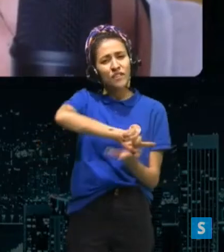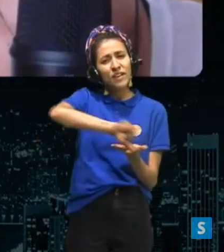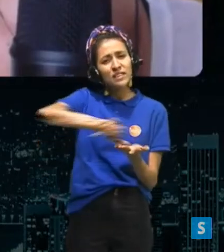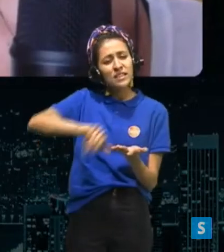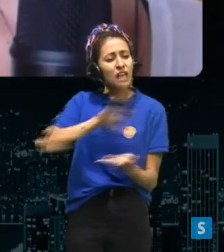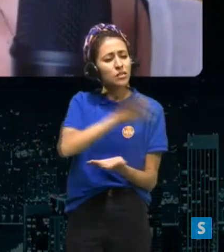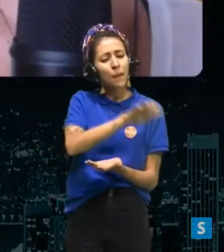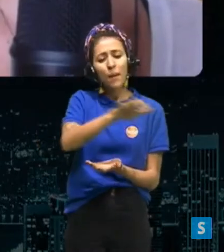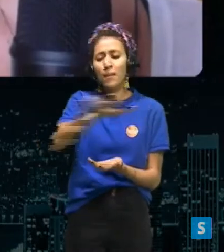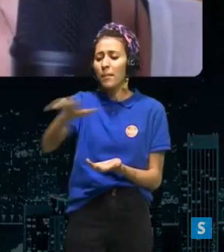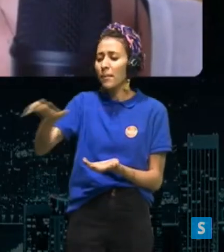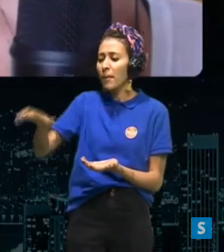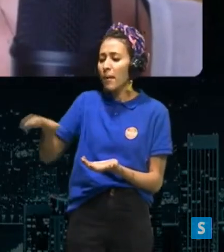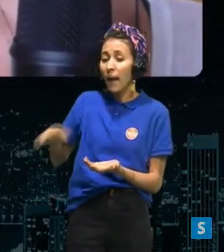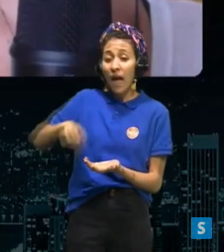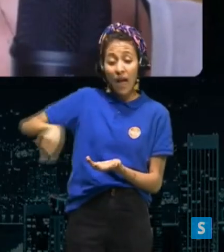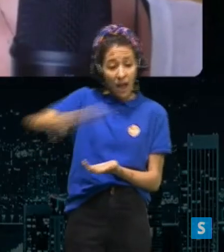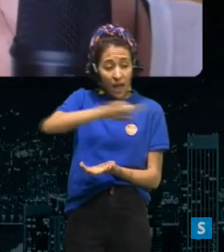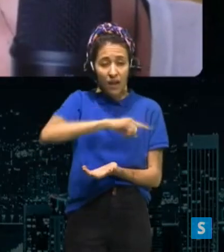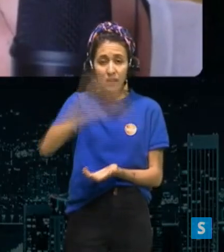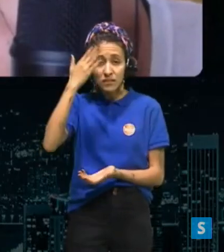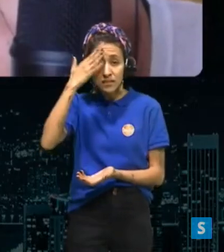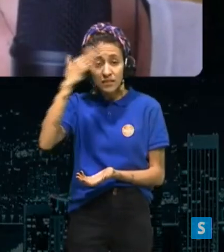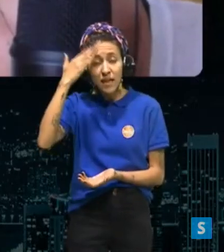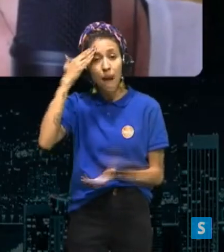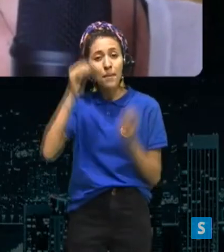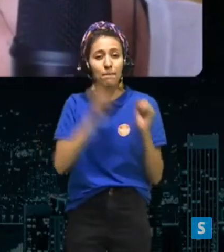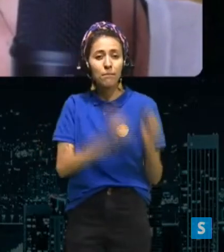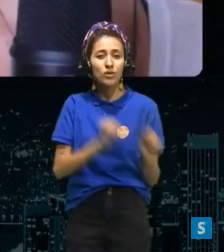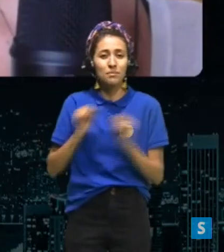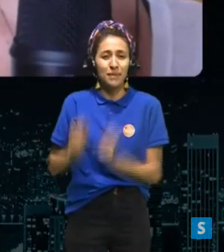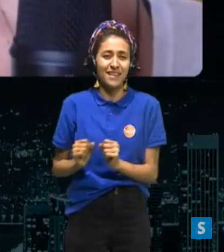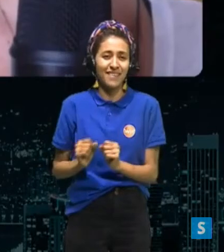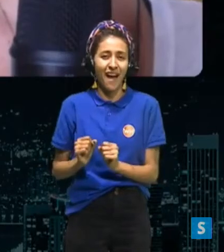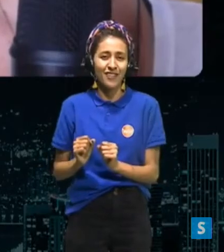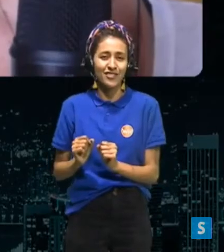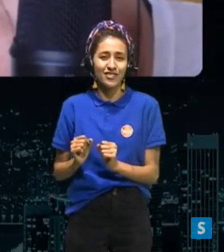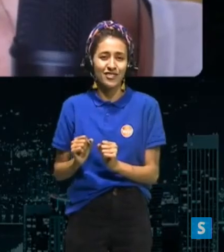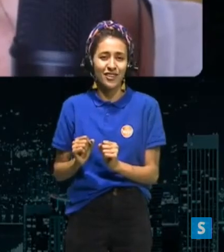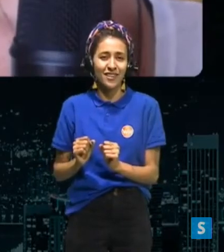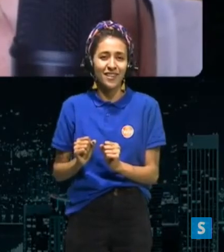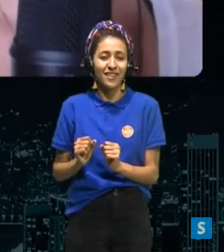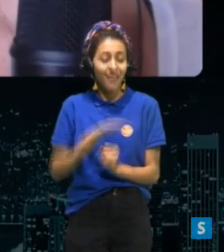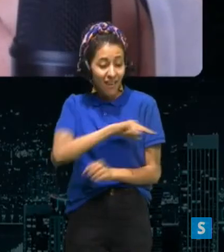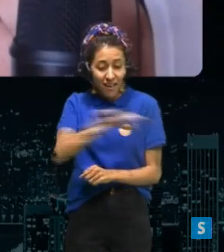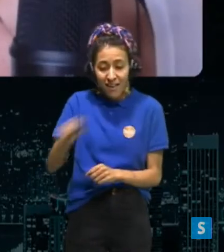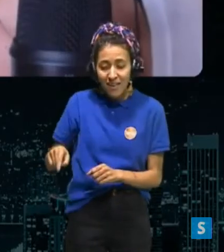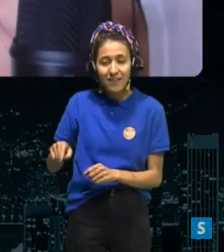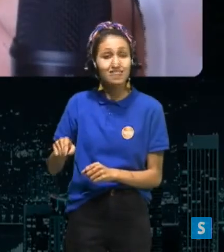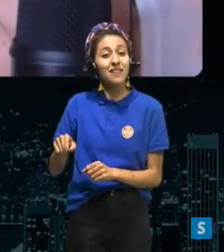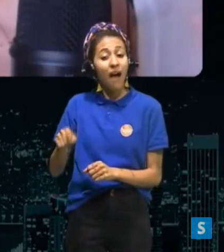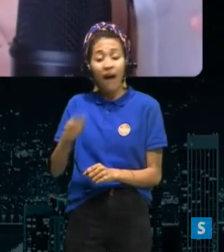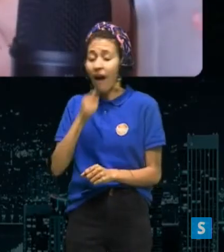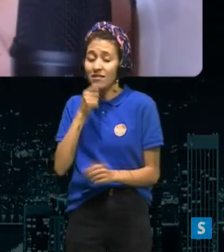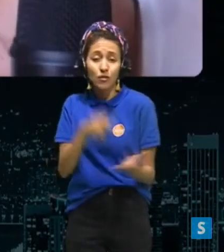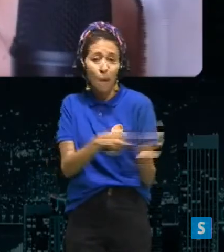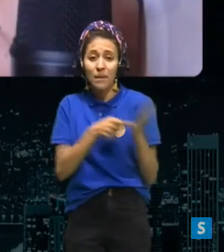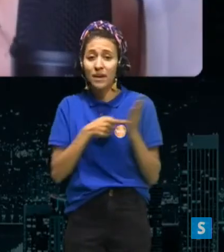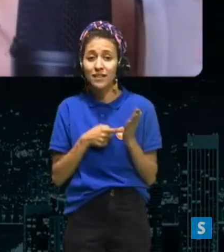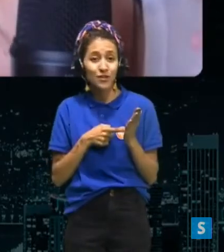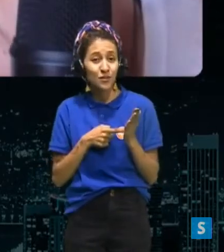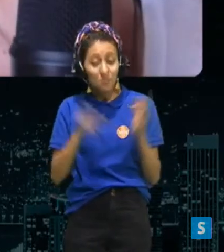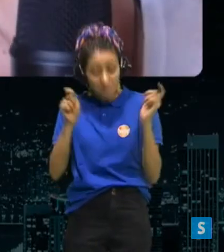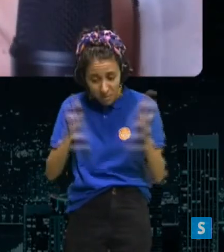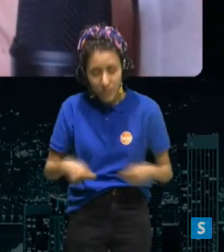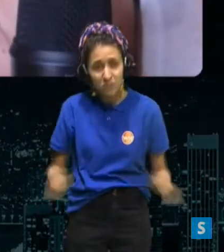acessados e eu acho que isso vai mostrar grande crescimento e potencial para o futuro essa